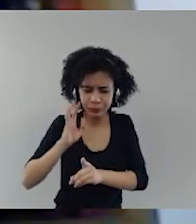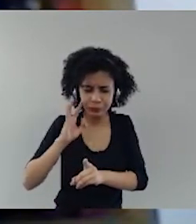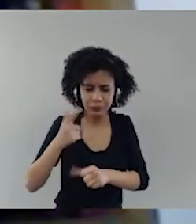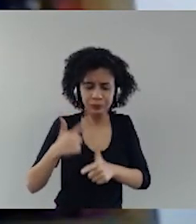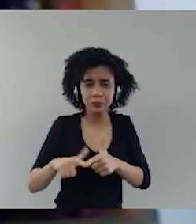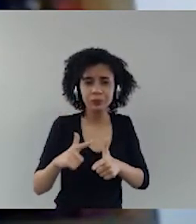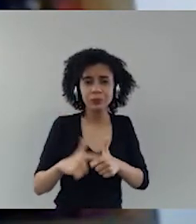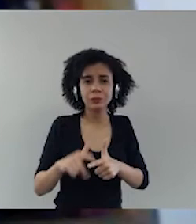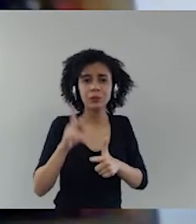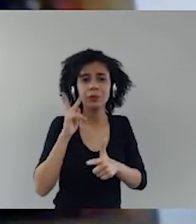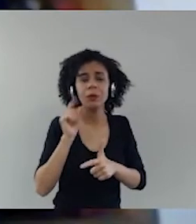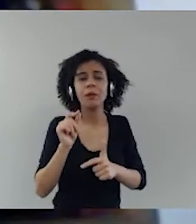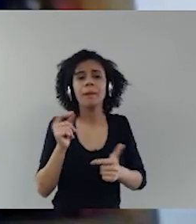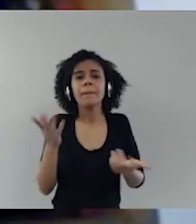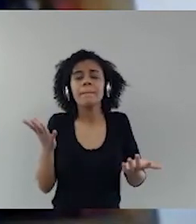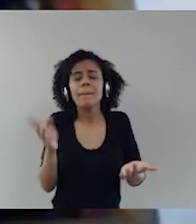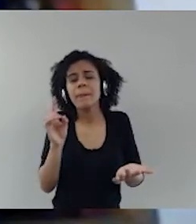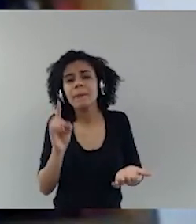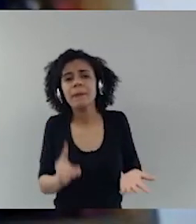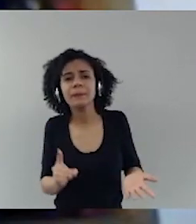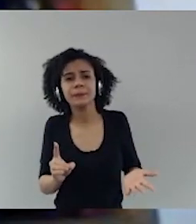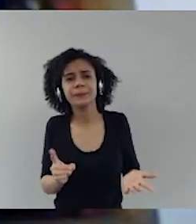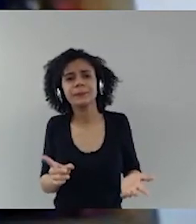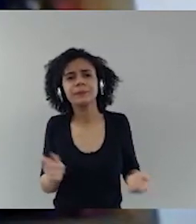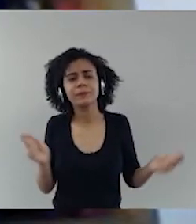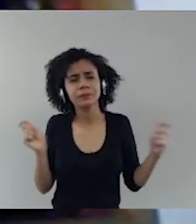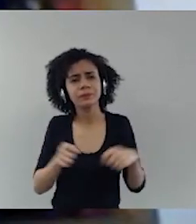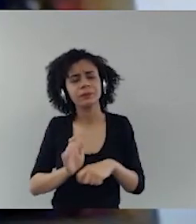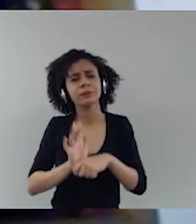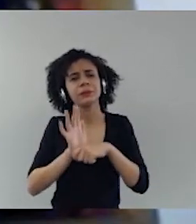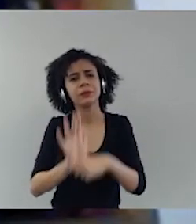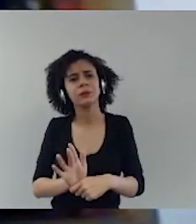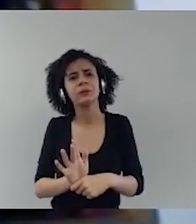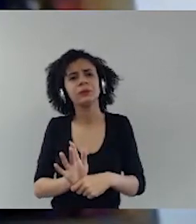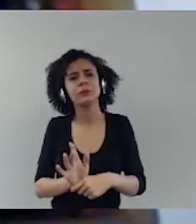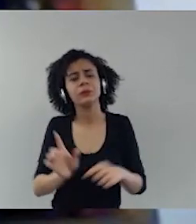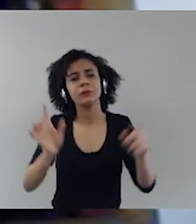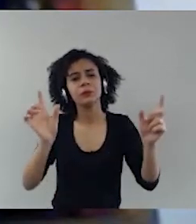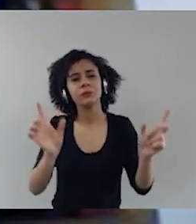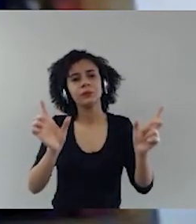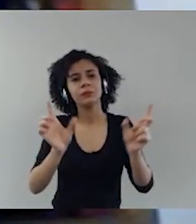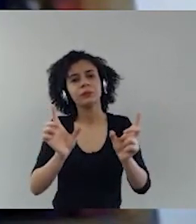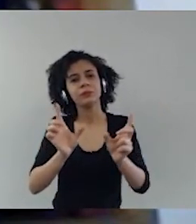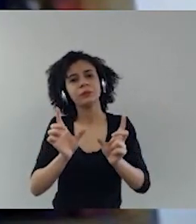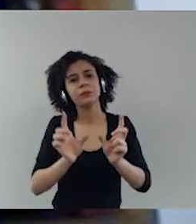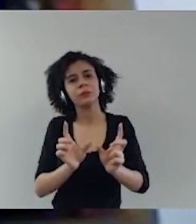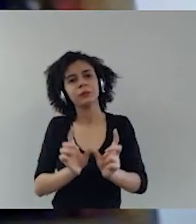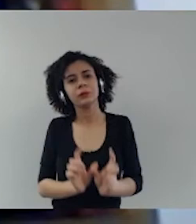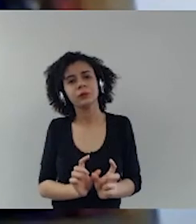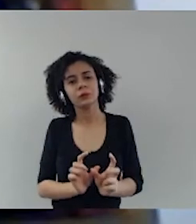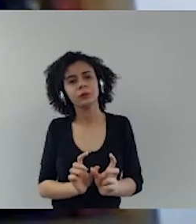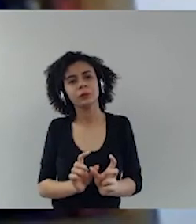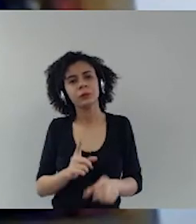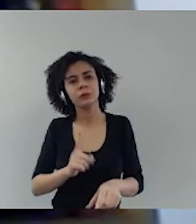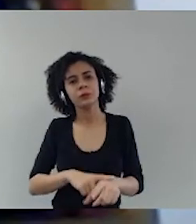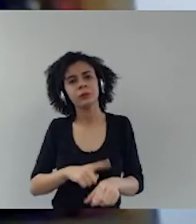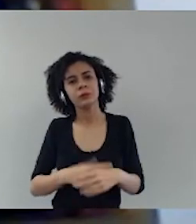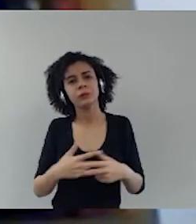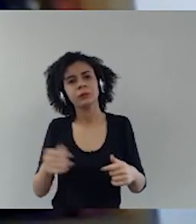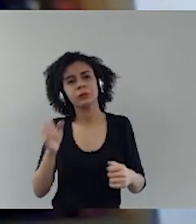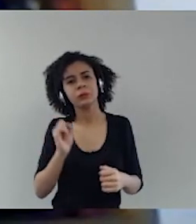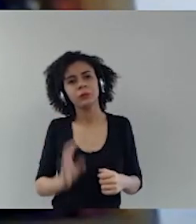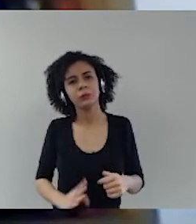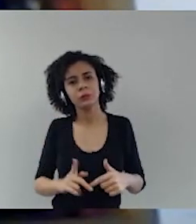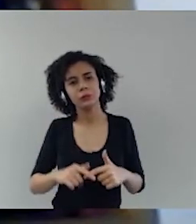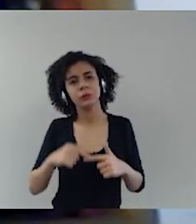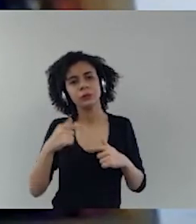que forma o direito como um todo pode ajudar a diminuir esse estado de coisas no Brasil